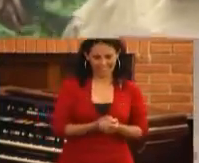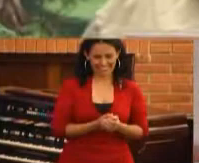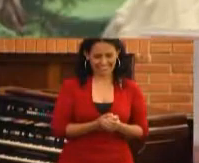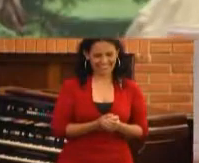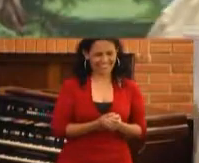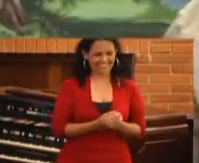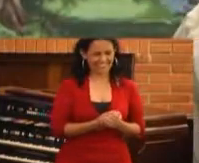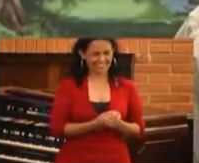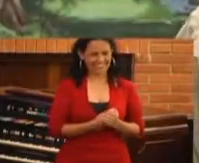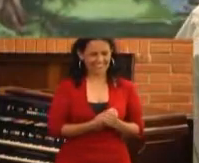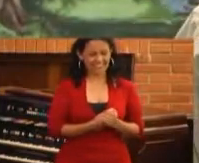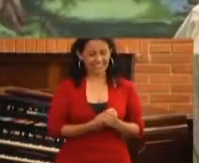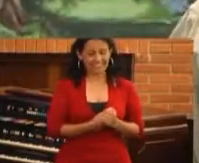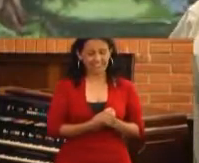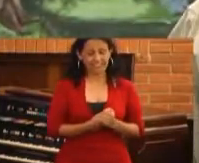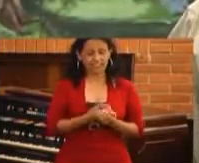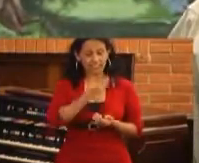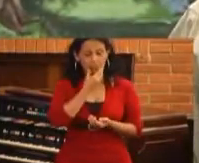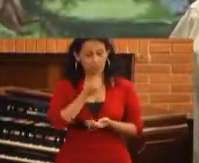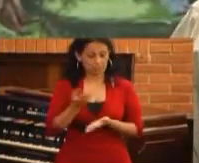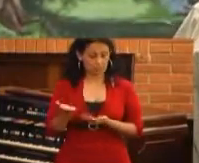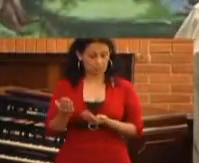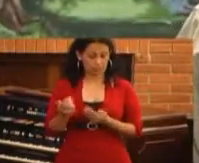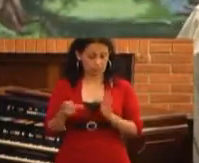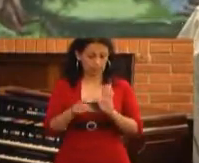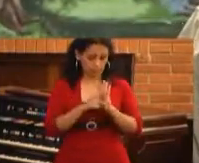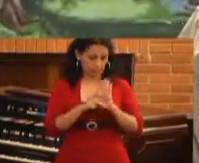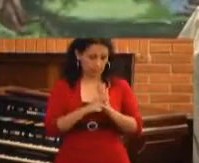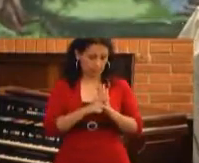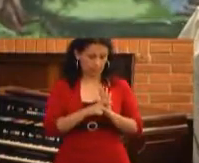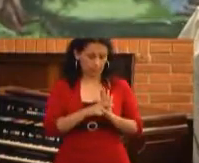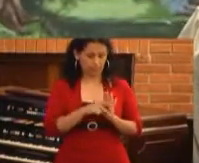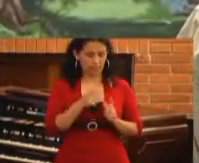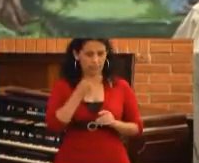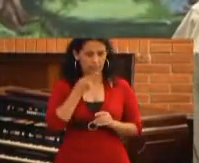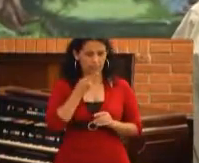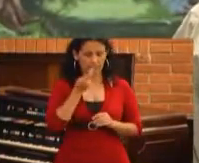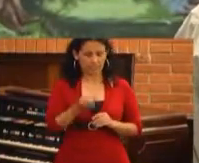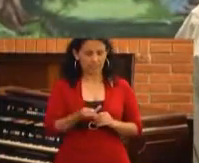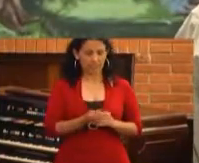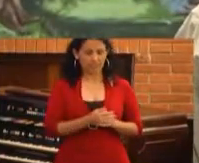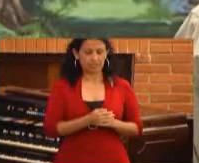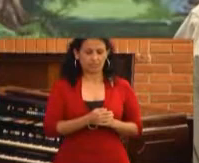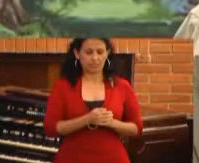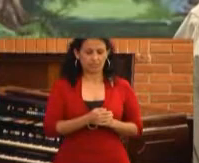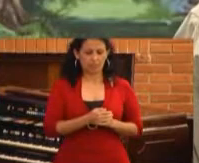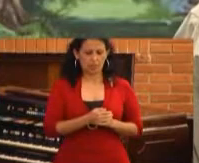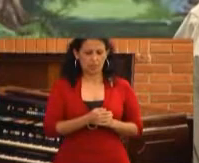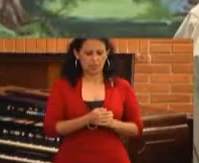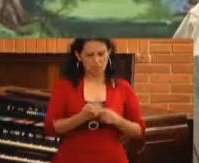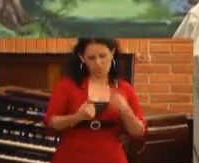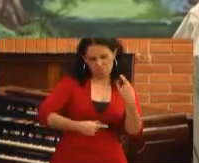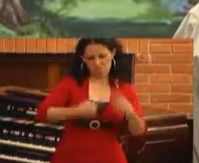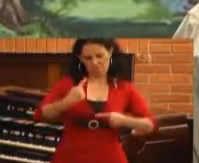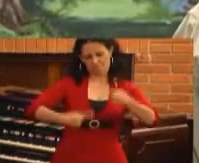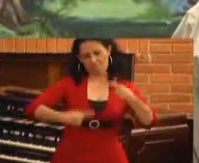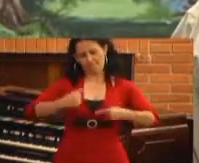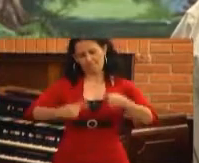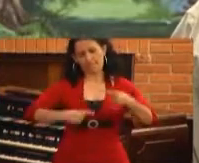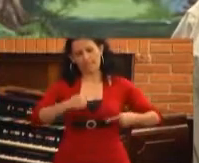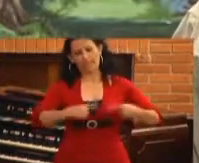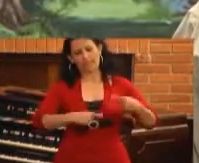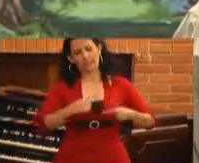Mas ele próprio afirmava que o que criticava era apenas a versão do cristianismo que se